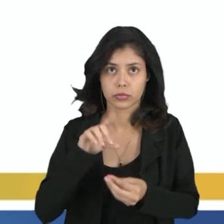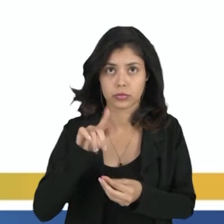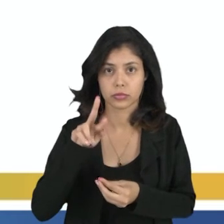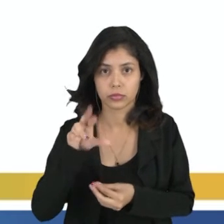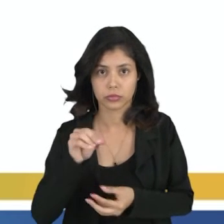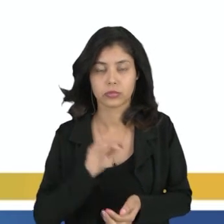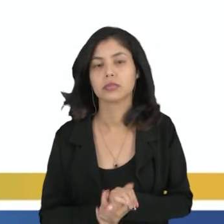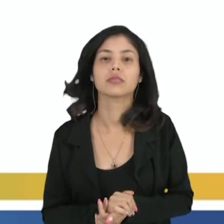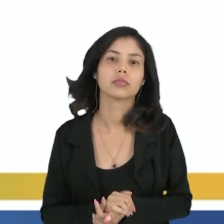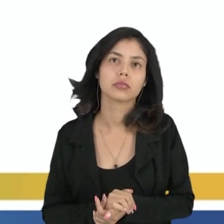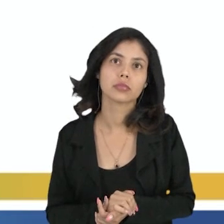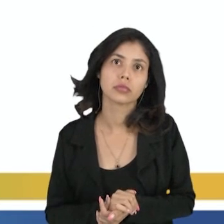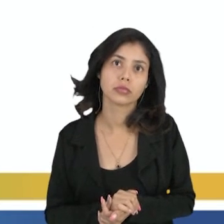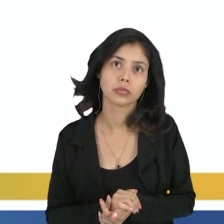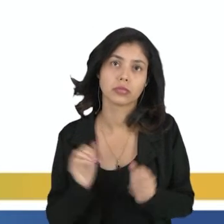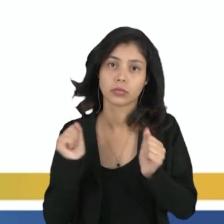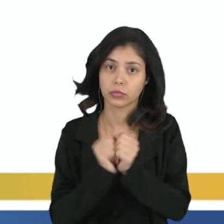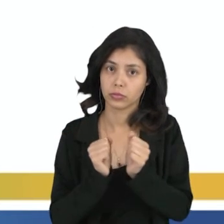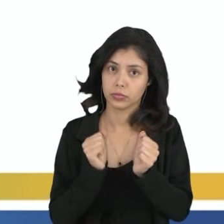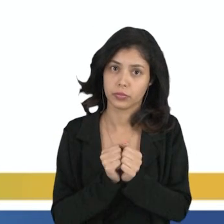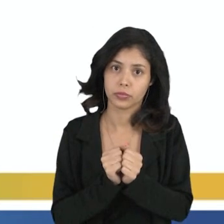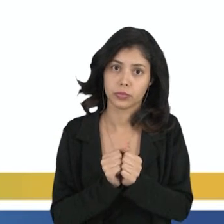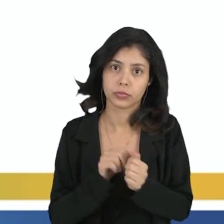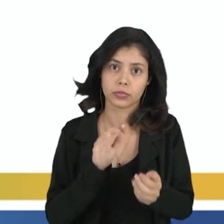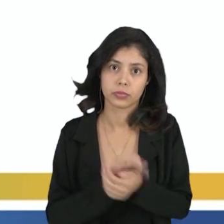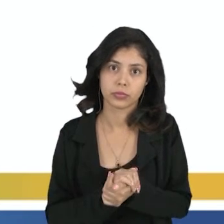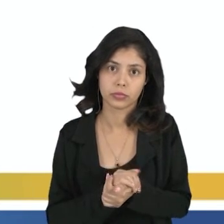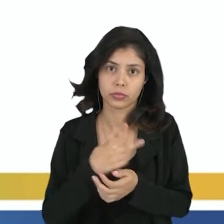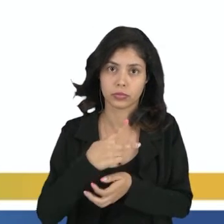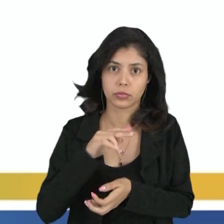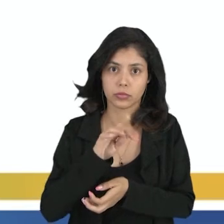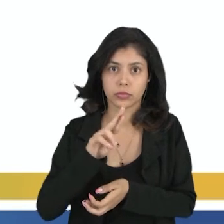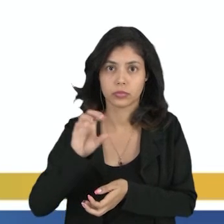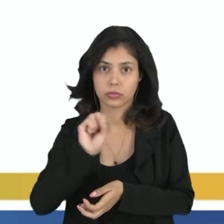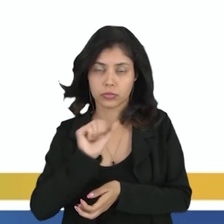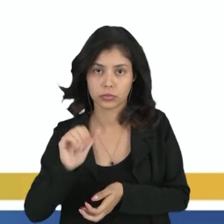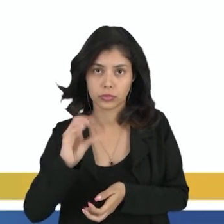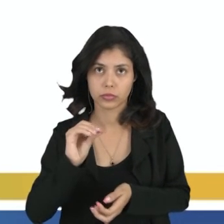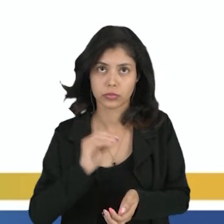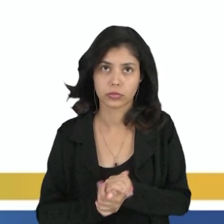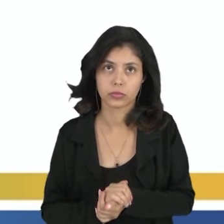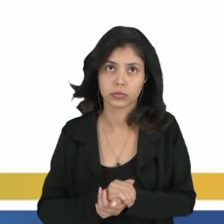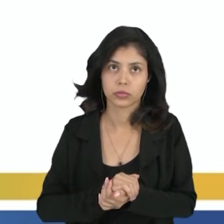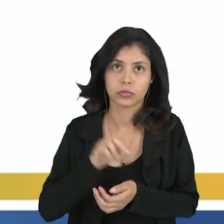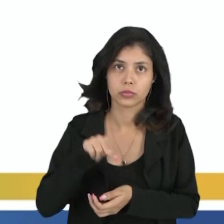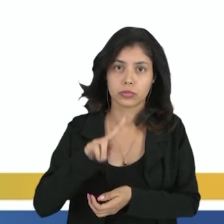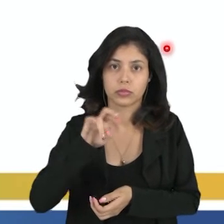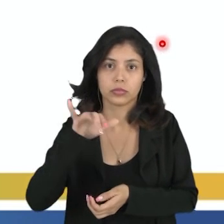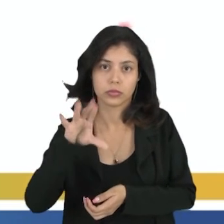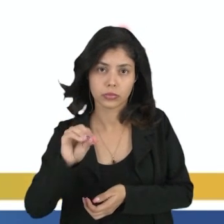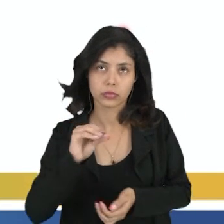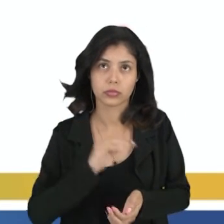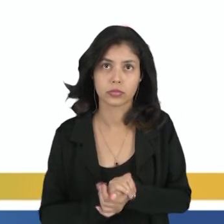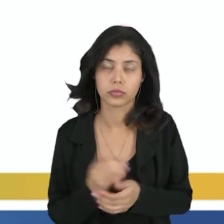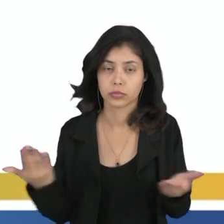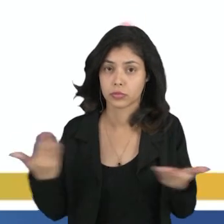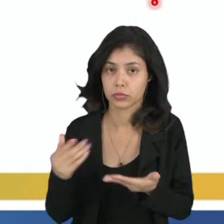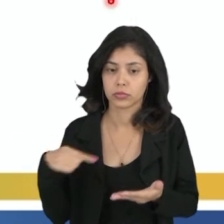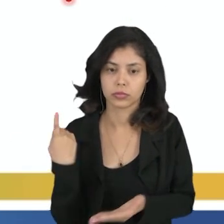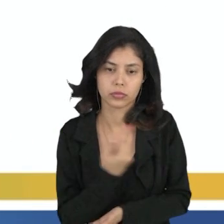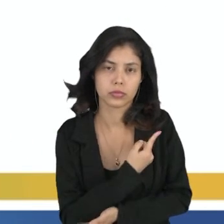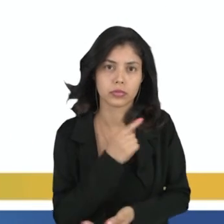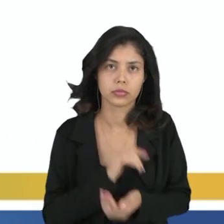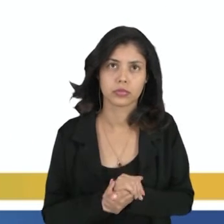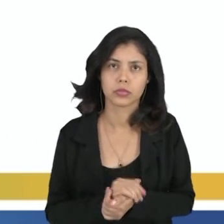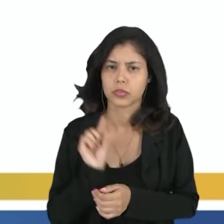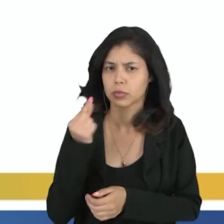e se juntou o potássio com o nitrato, ok? E agora a gente vai estar aplicando um